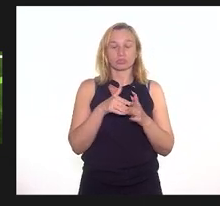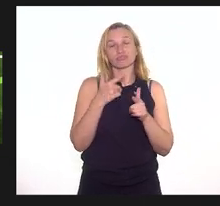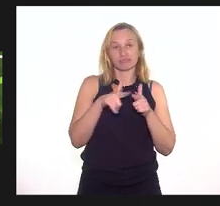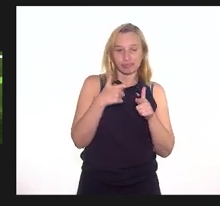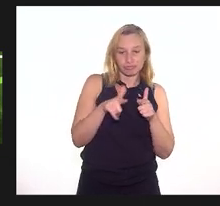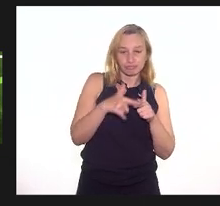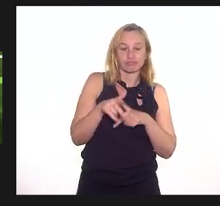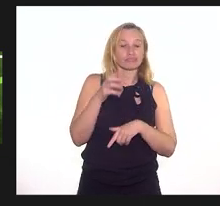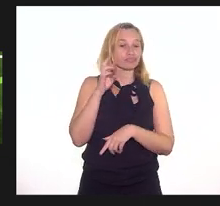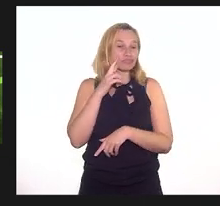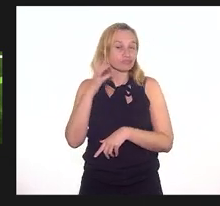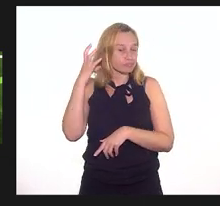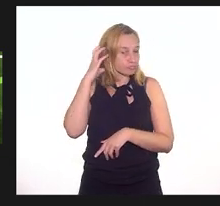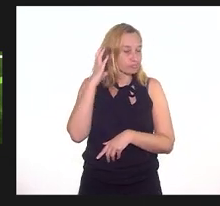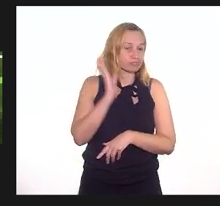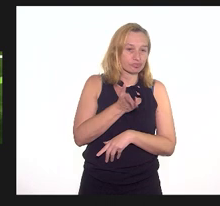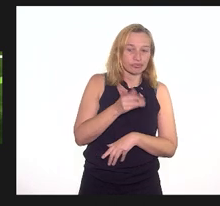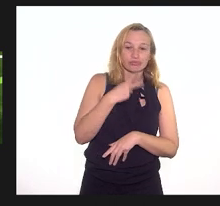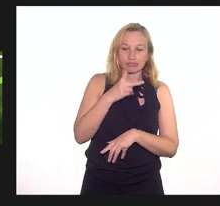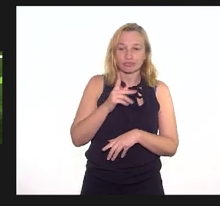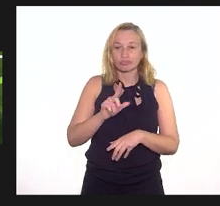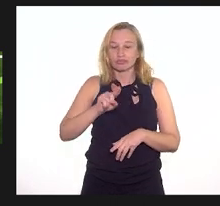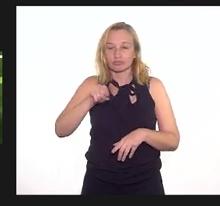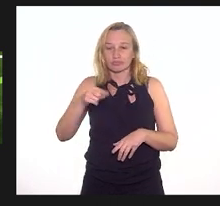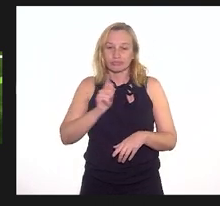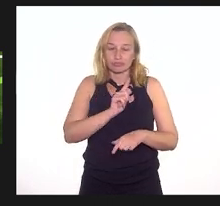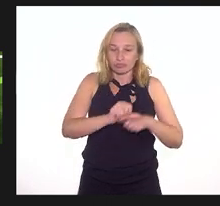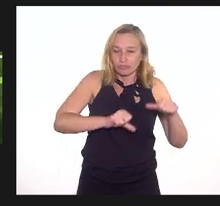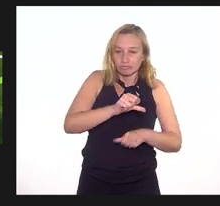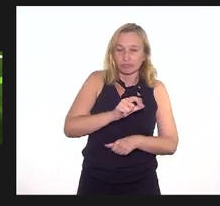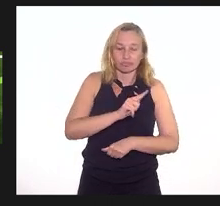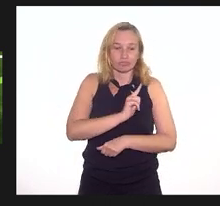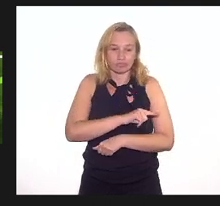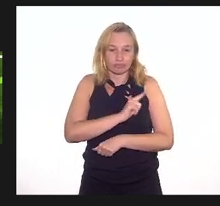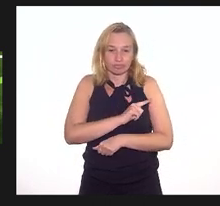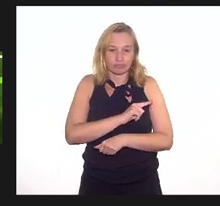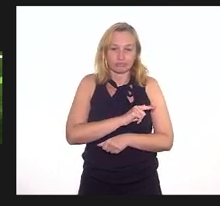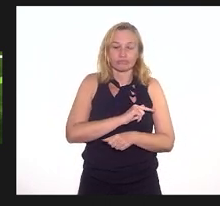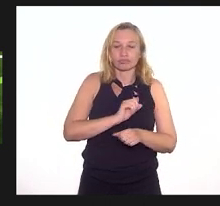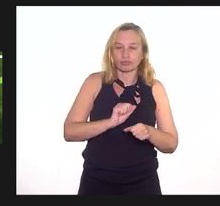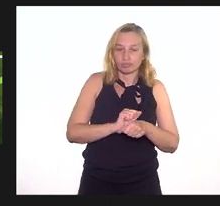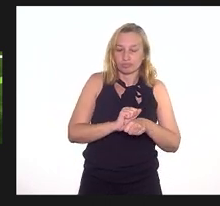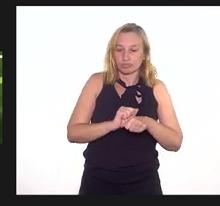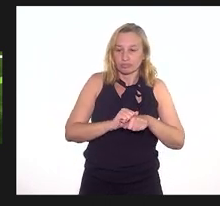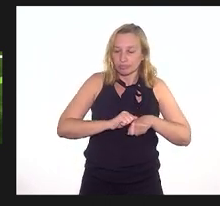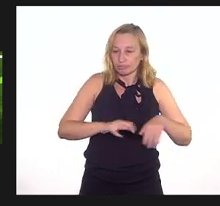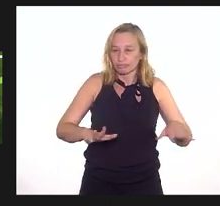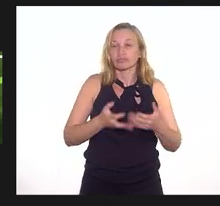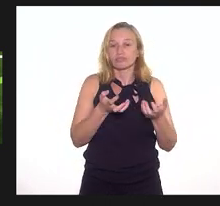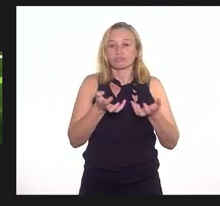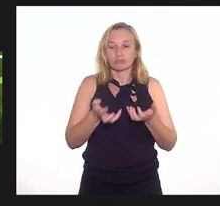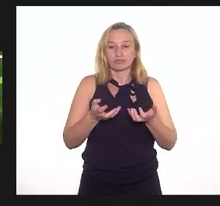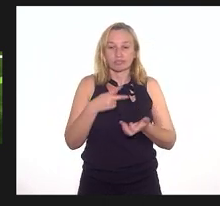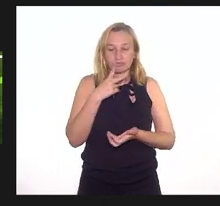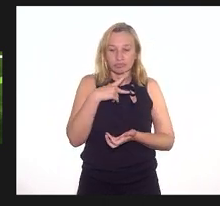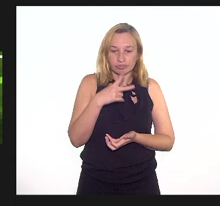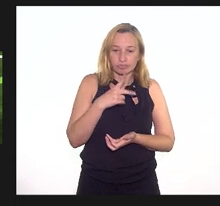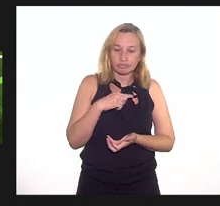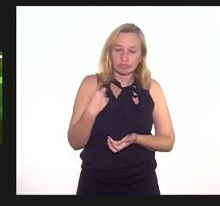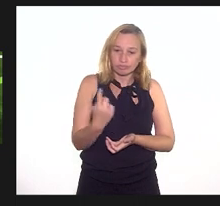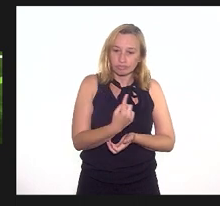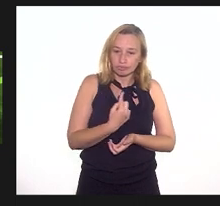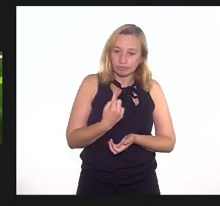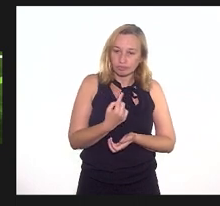já enumerou, e muitas trocas de gestão e a pandemia. Mas eu quero dizer que a gente vem